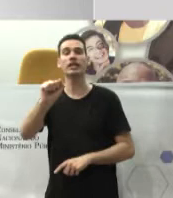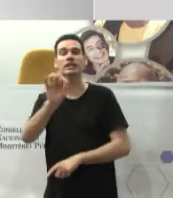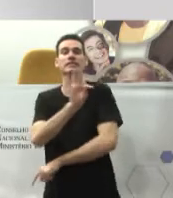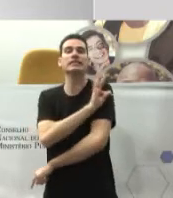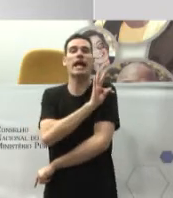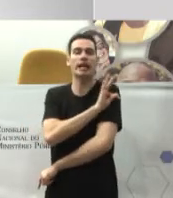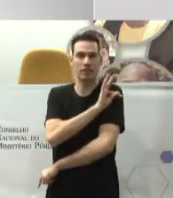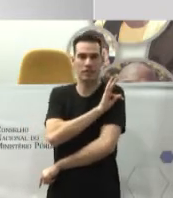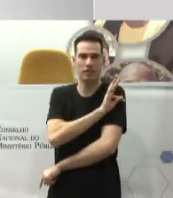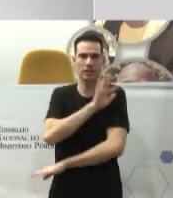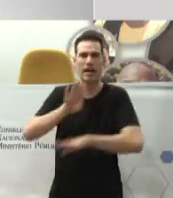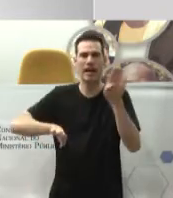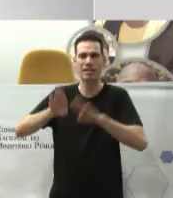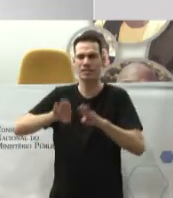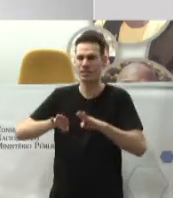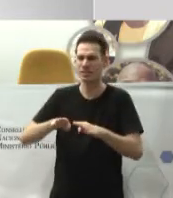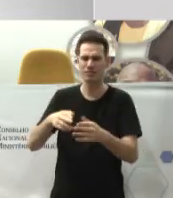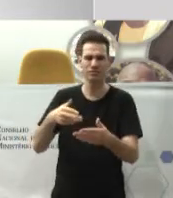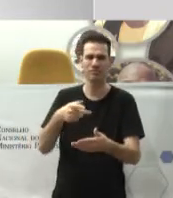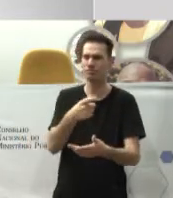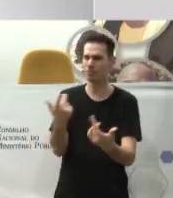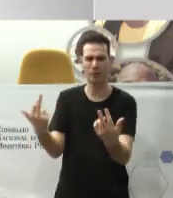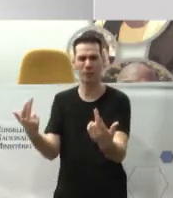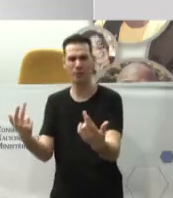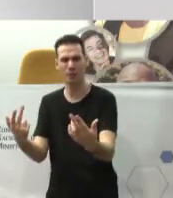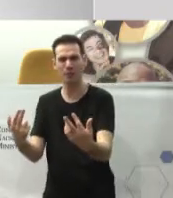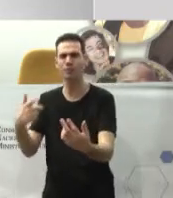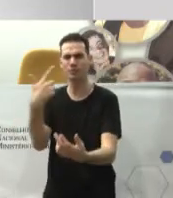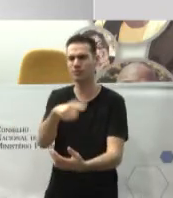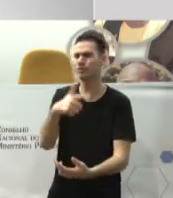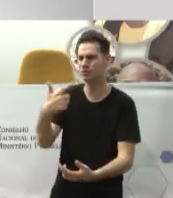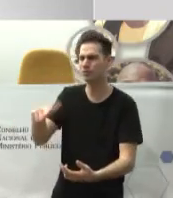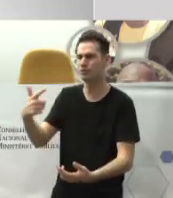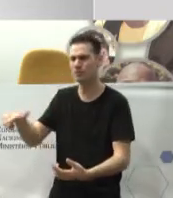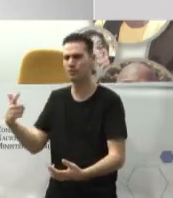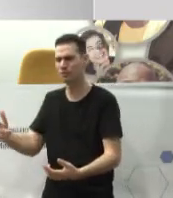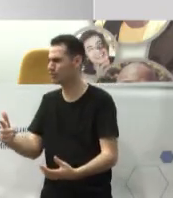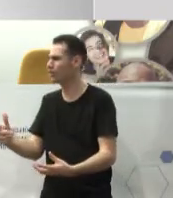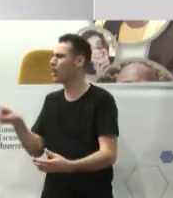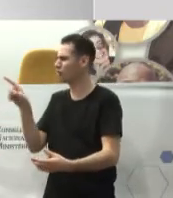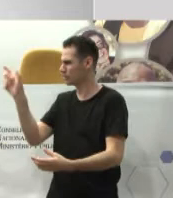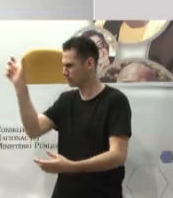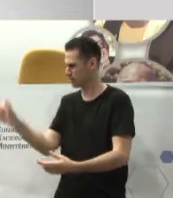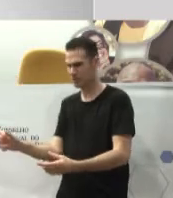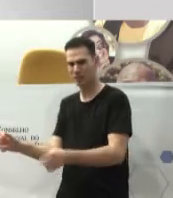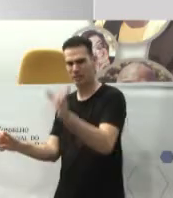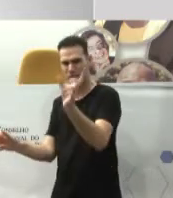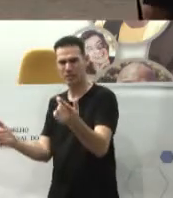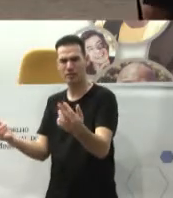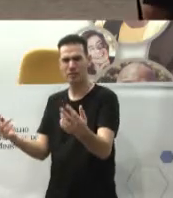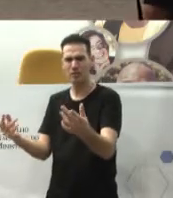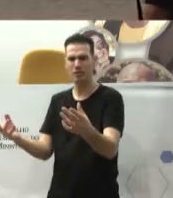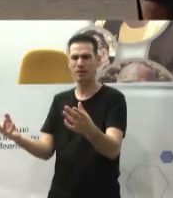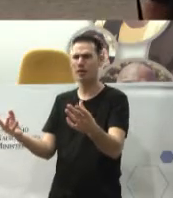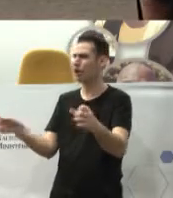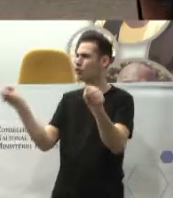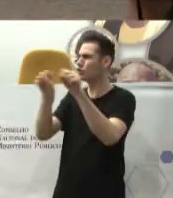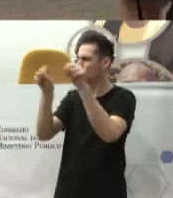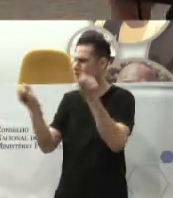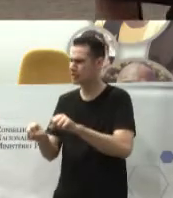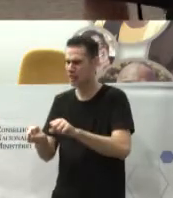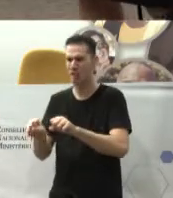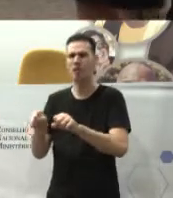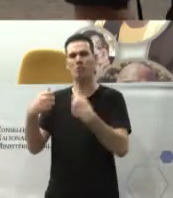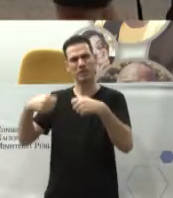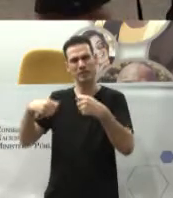que, naqueles casos repetitivos, esse medicamento ele passe a integrar o sistema de saúde estadual e ele